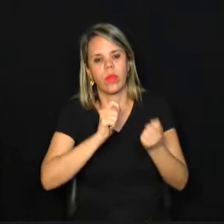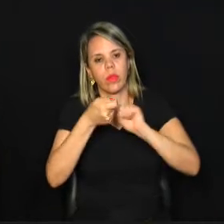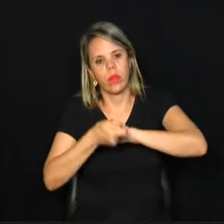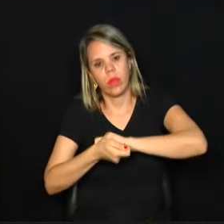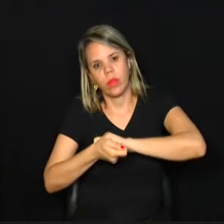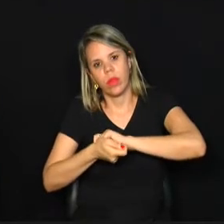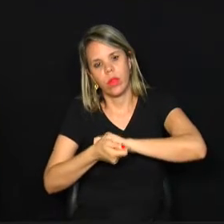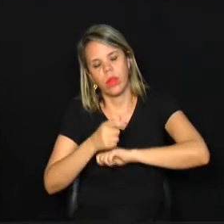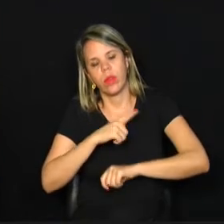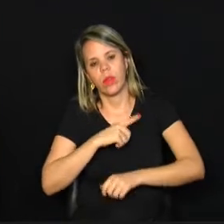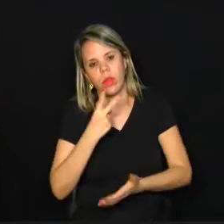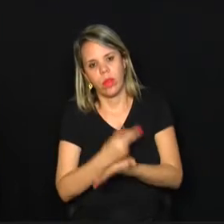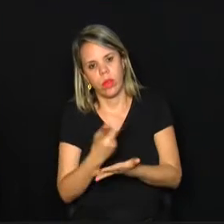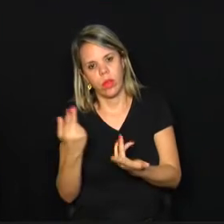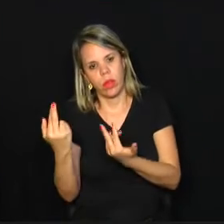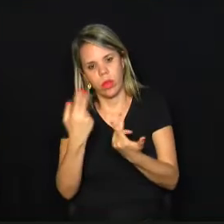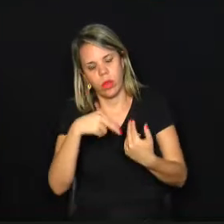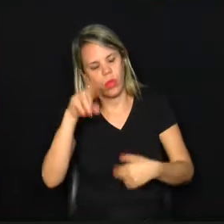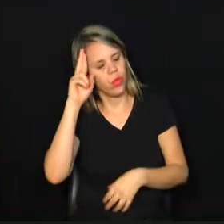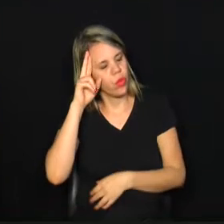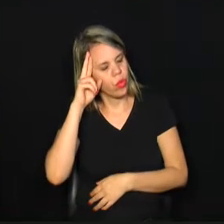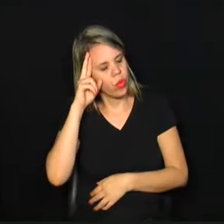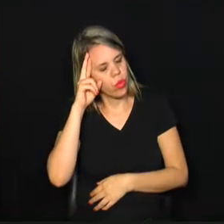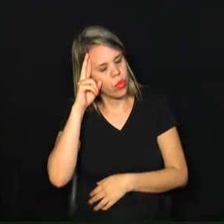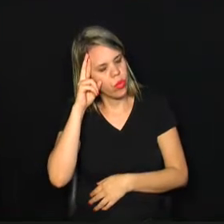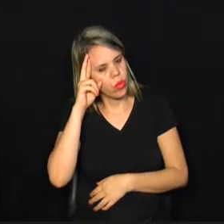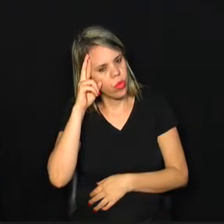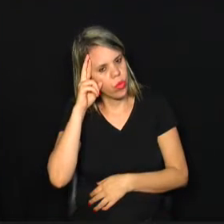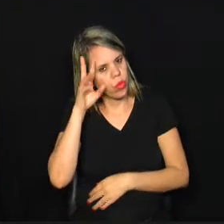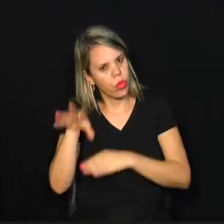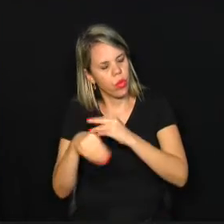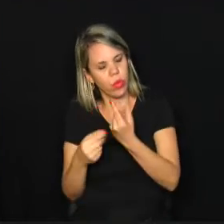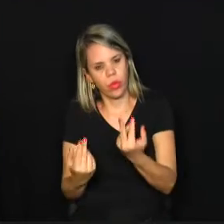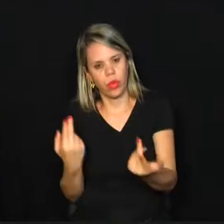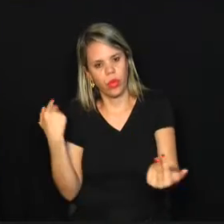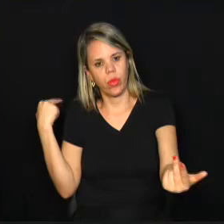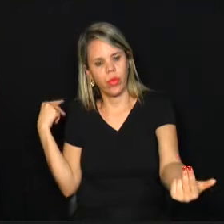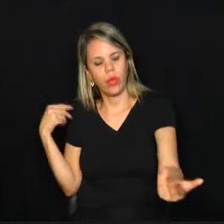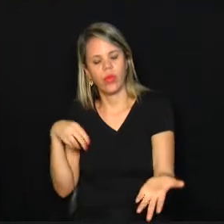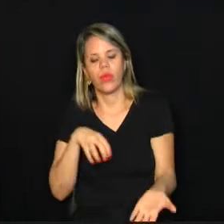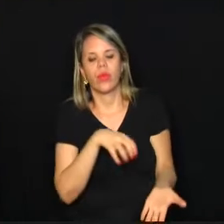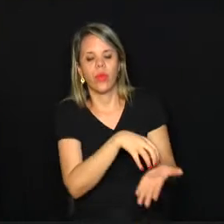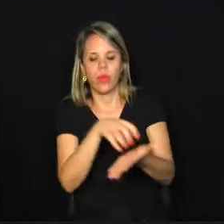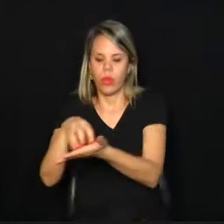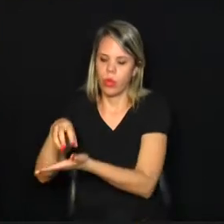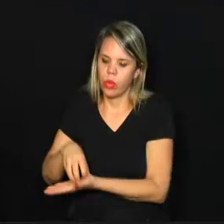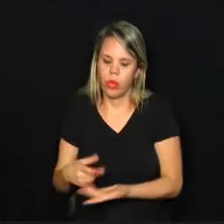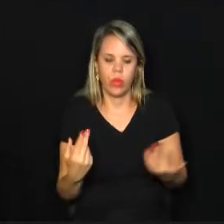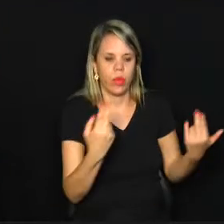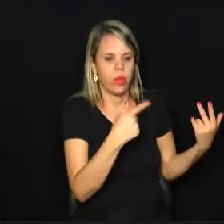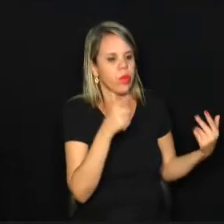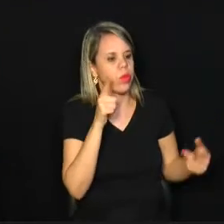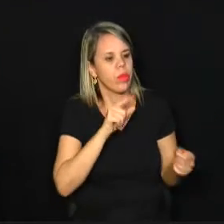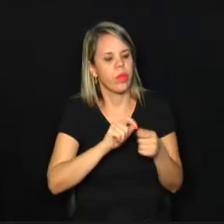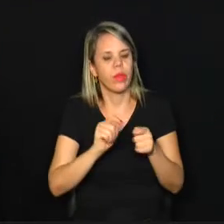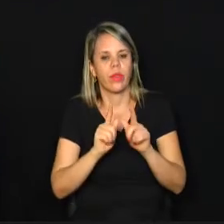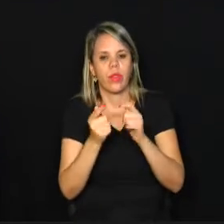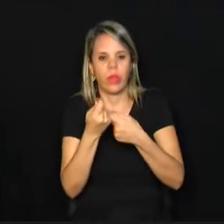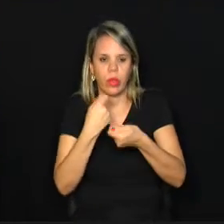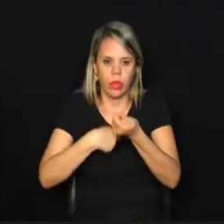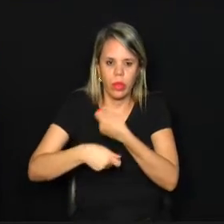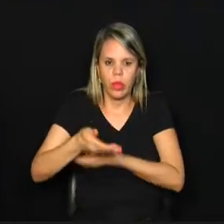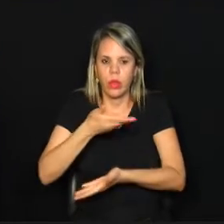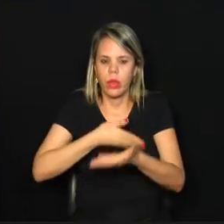eu ter o mesmo tipo de chefia, com uma atuação semelhante em todas as unidades e conseguir fazer uma gestão mais